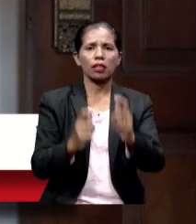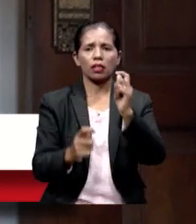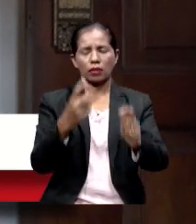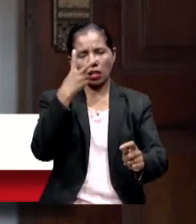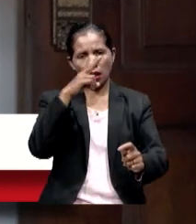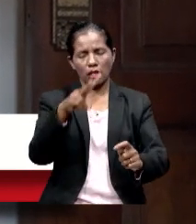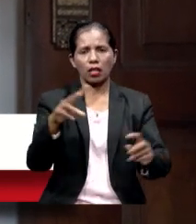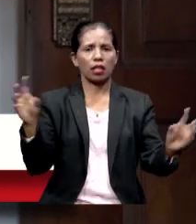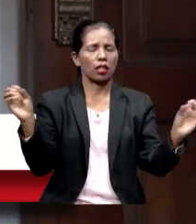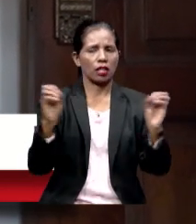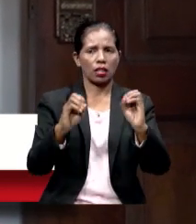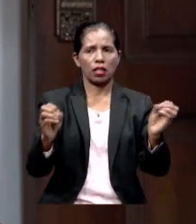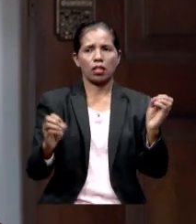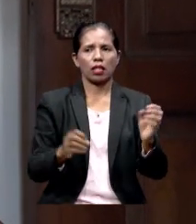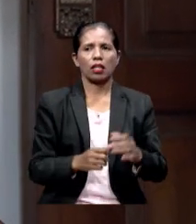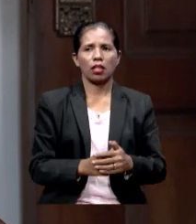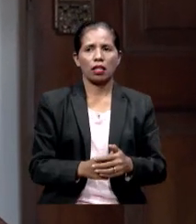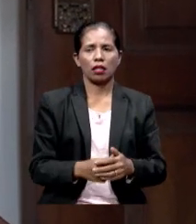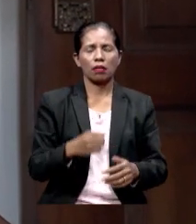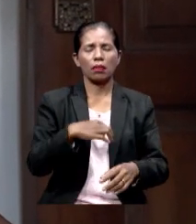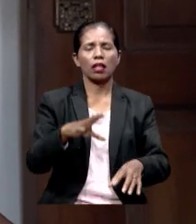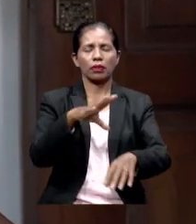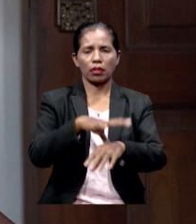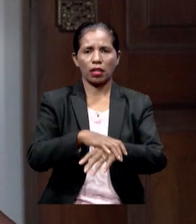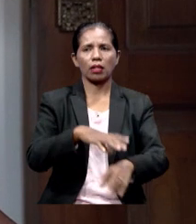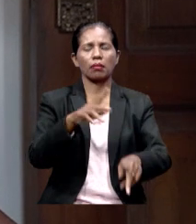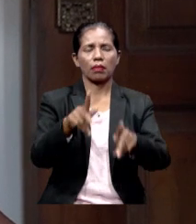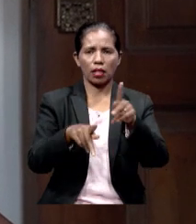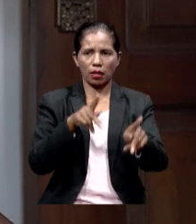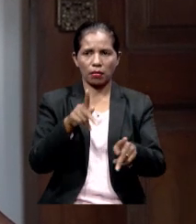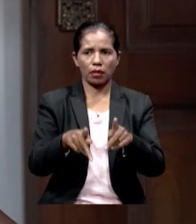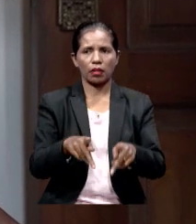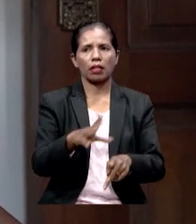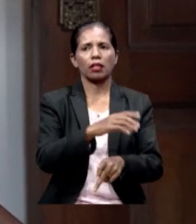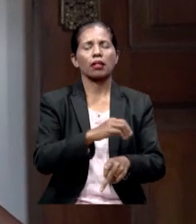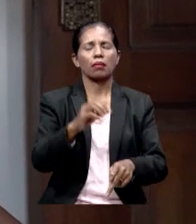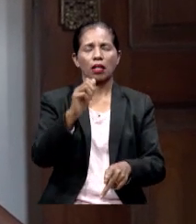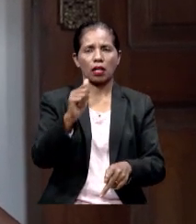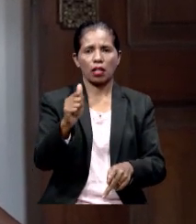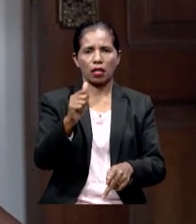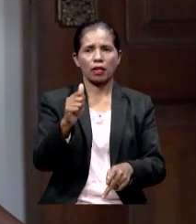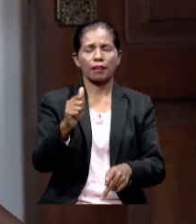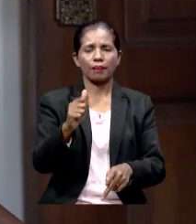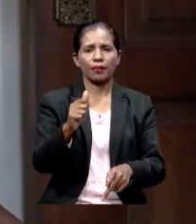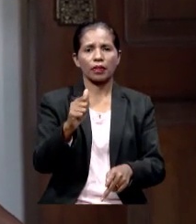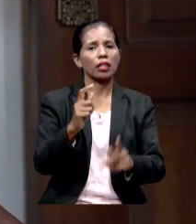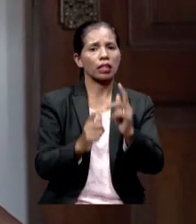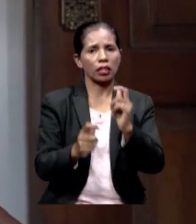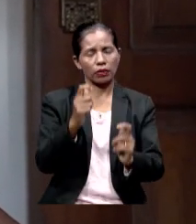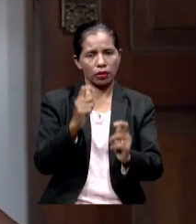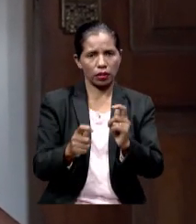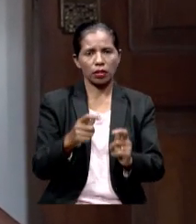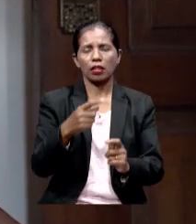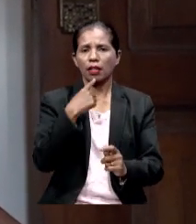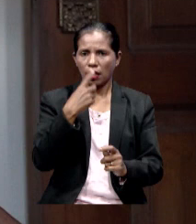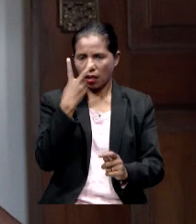la iha motivo ba indeferimento liminar ba petição autornia. Então, tribunal recata